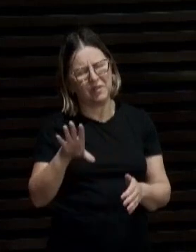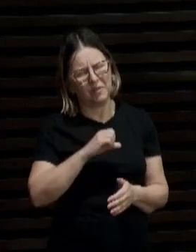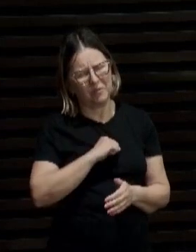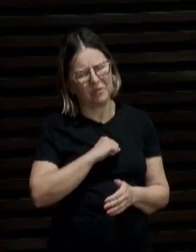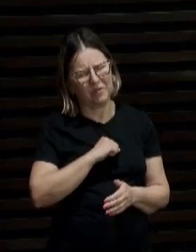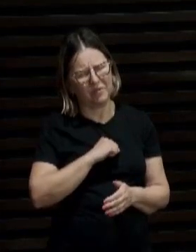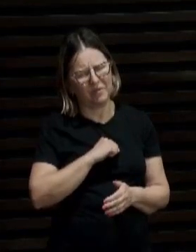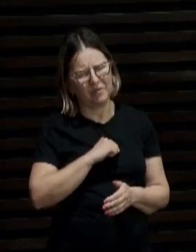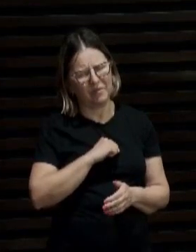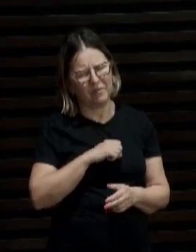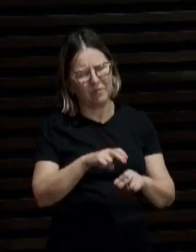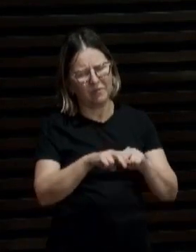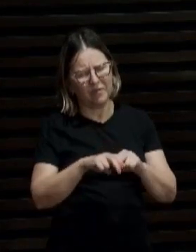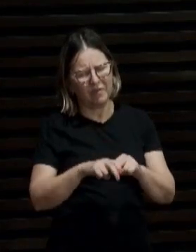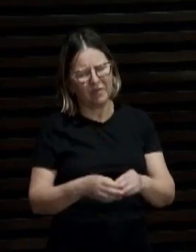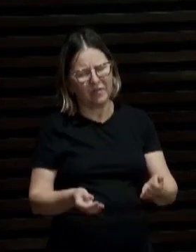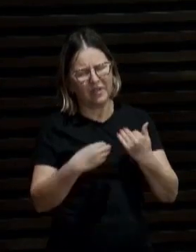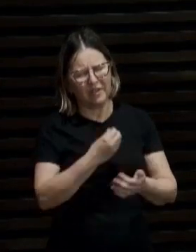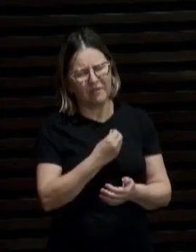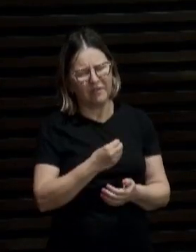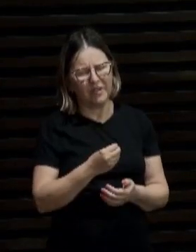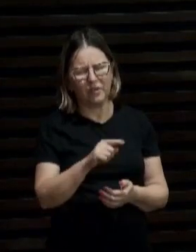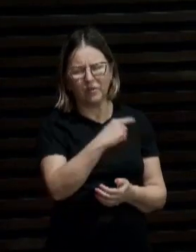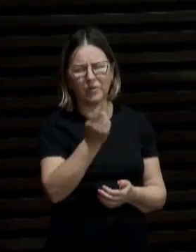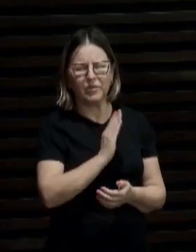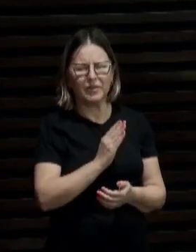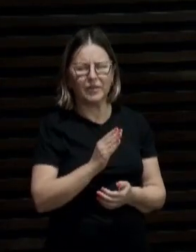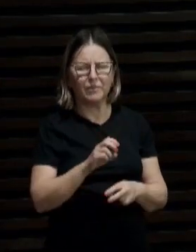Pai. Vivifica os nossos corações a partir da tua palavra, Pai. Coloca